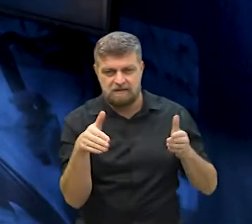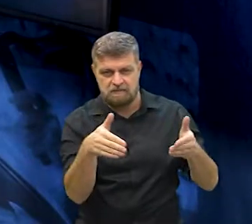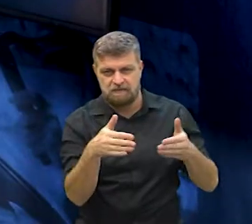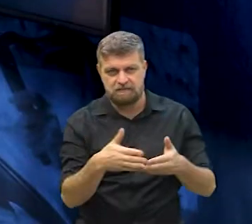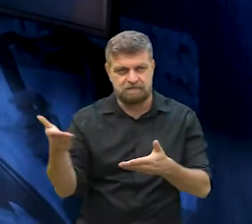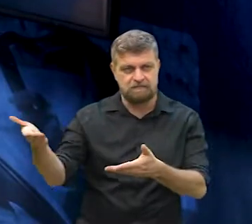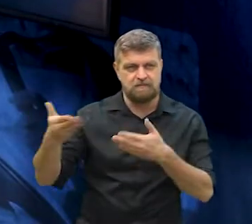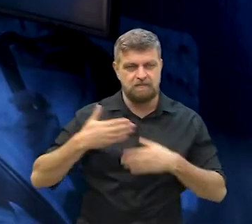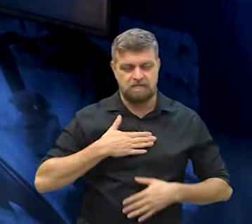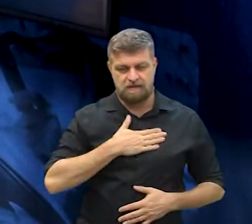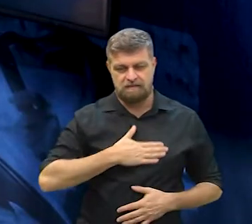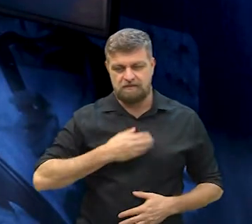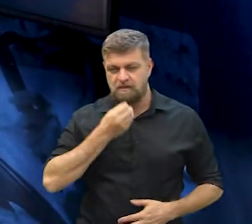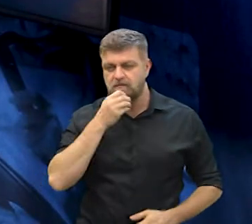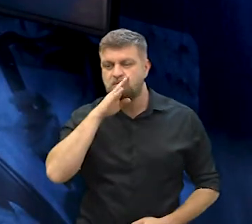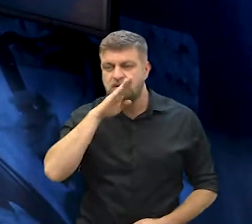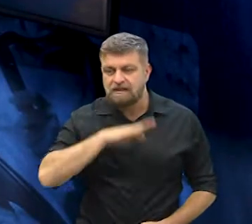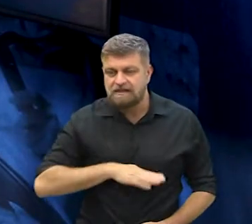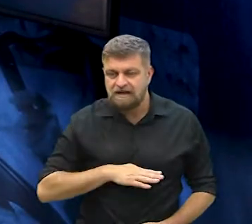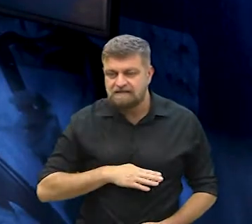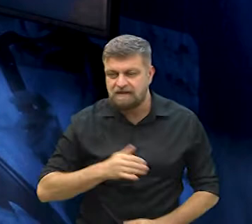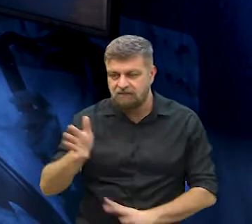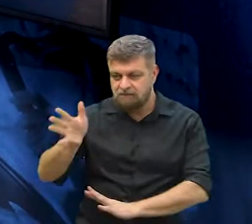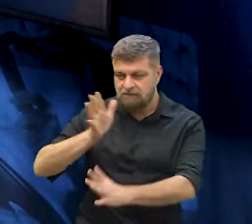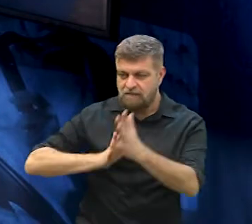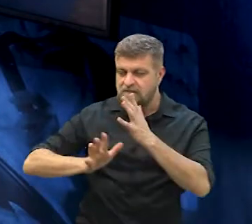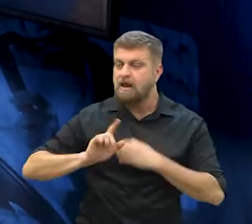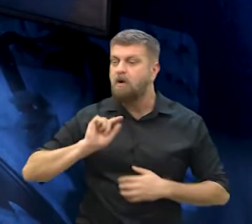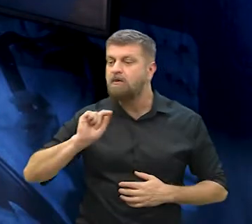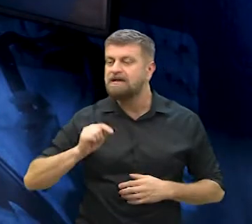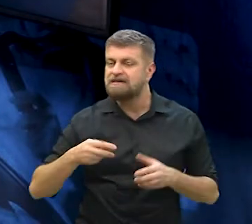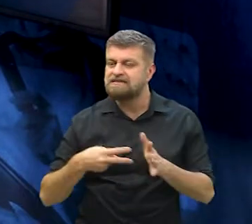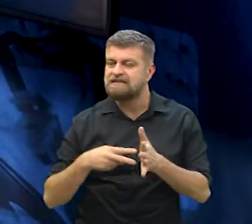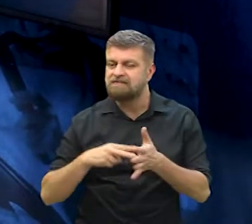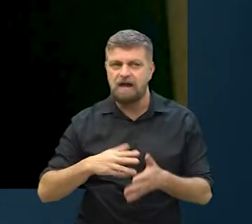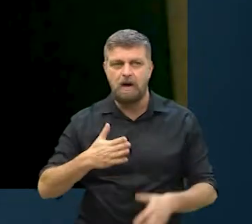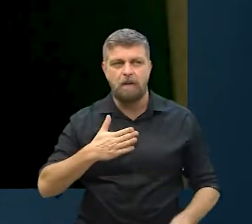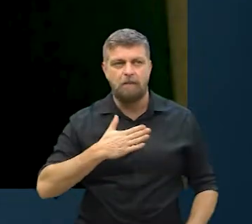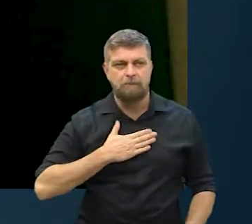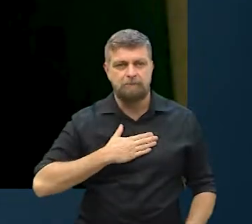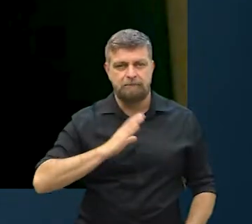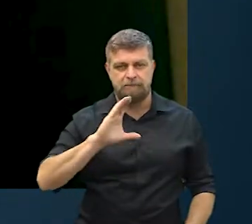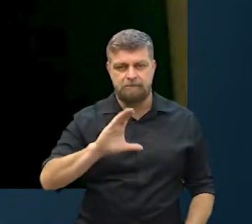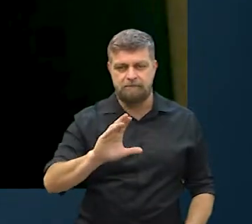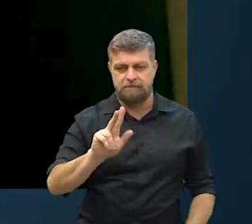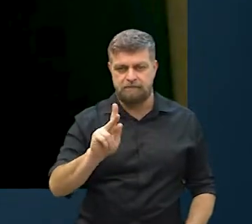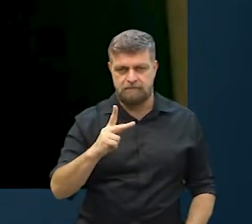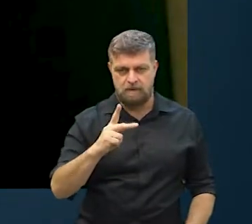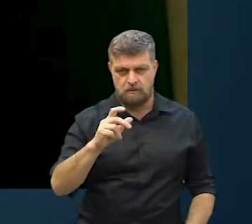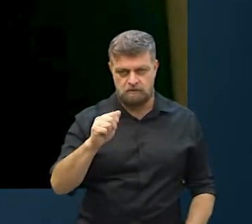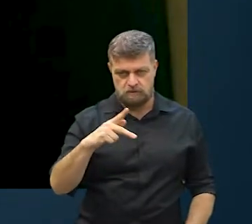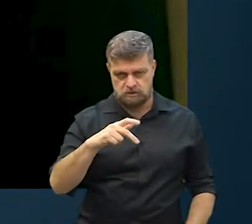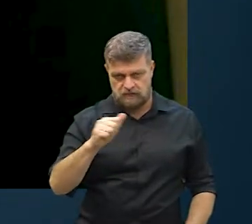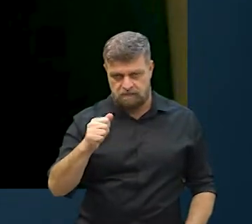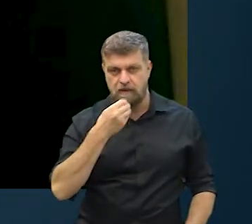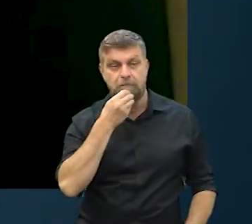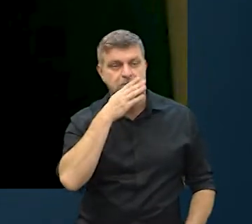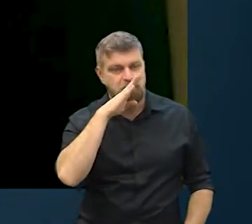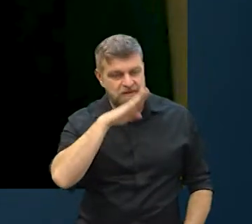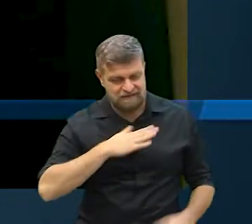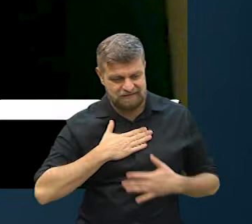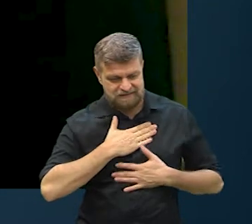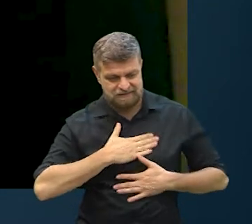seja bem-vindo, boa tarde. Me conta o que é o Meu Chapa. Oi, gente, boa tarde. Prazer estar aqui com vocês,